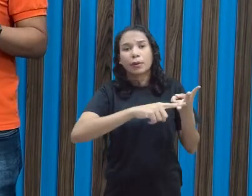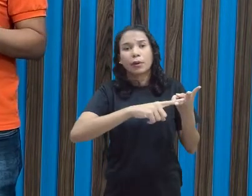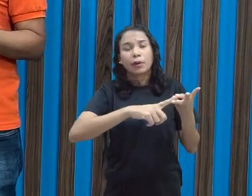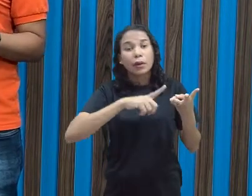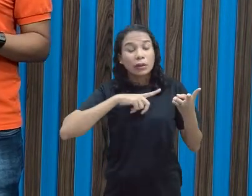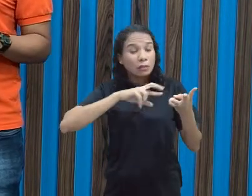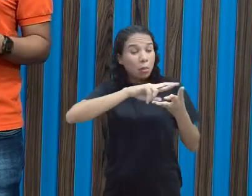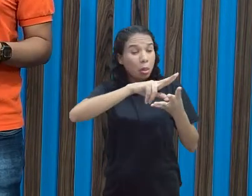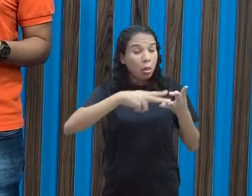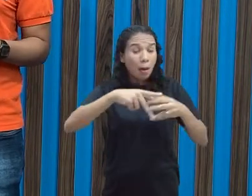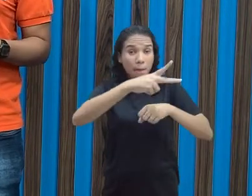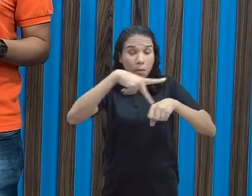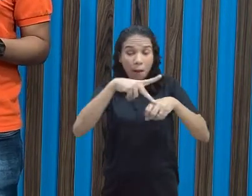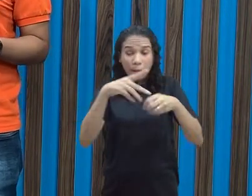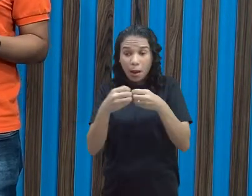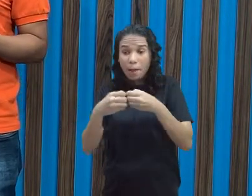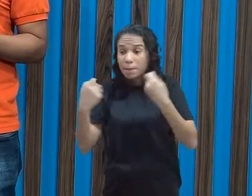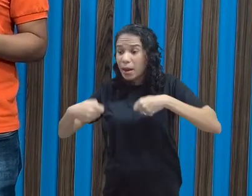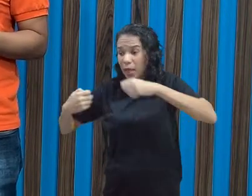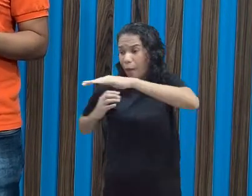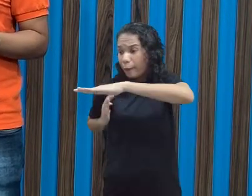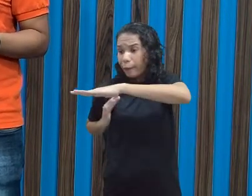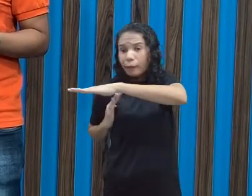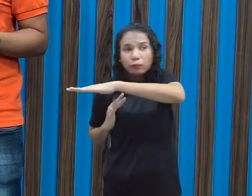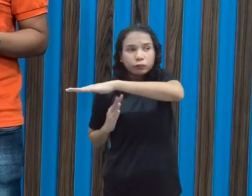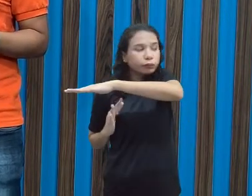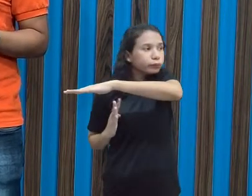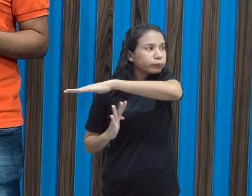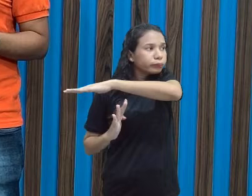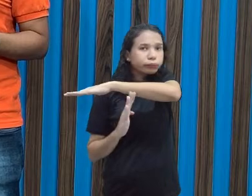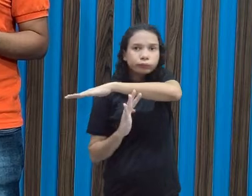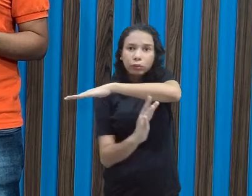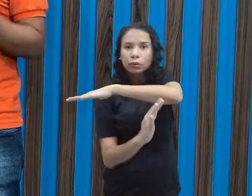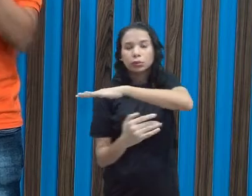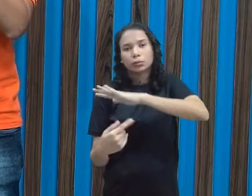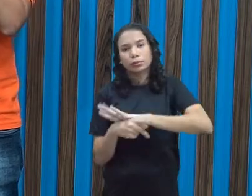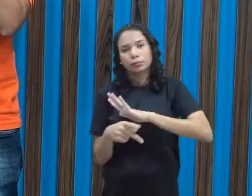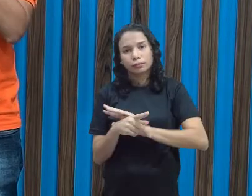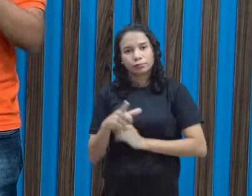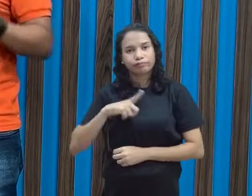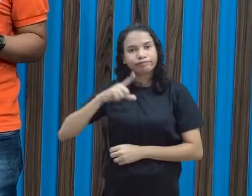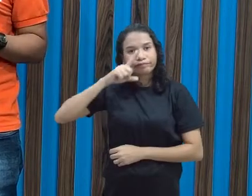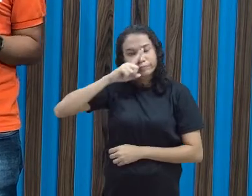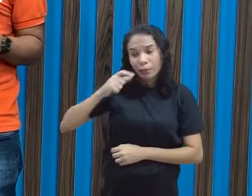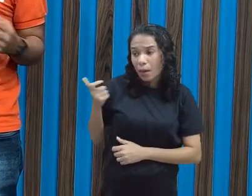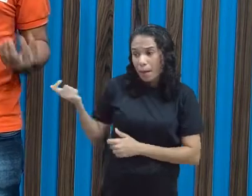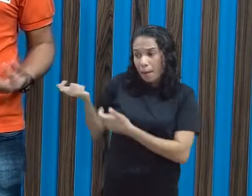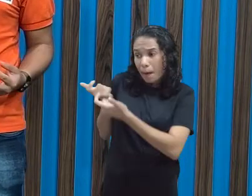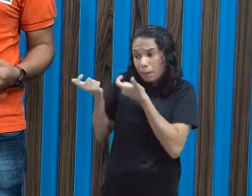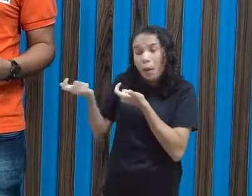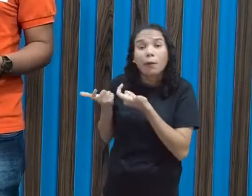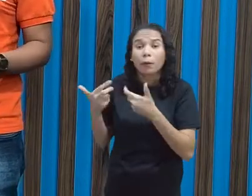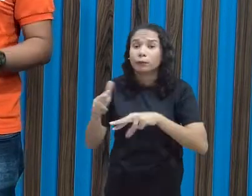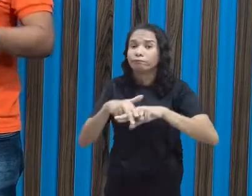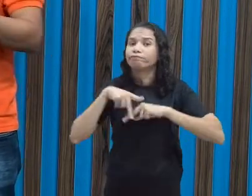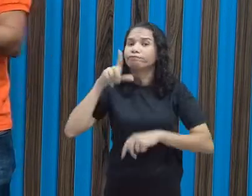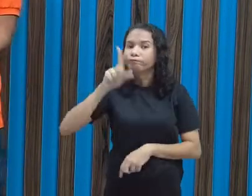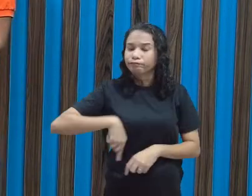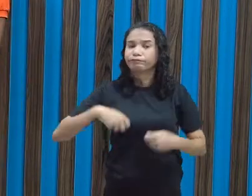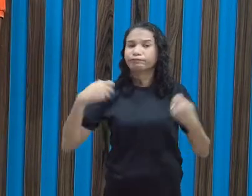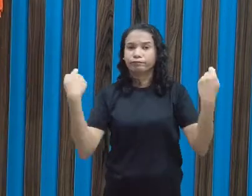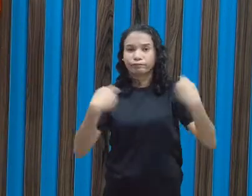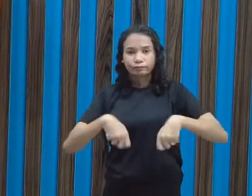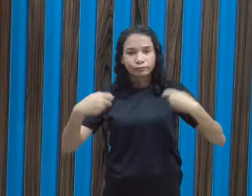Belarus, tá? Então, são pessoas que estão na condição de refugiados, tá? Então, a condição delas